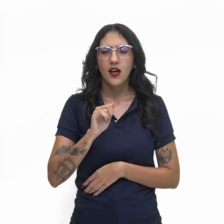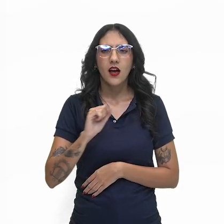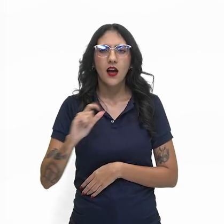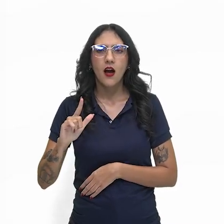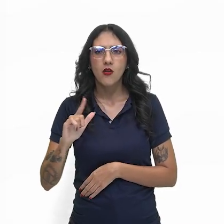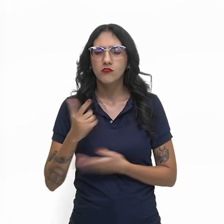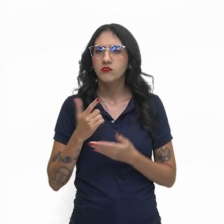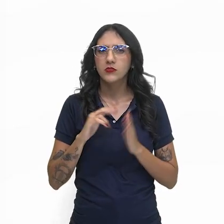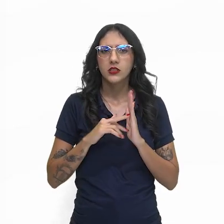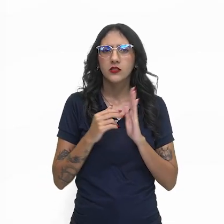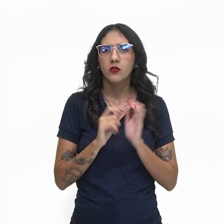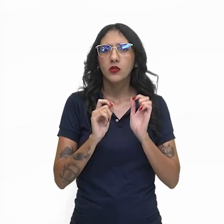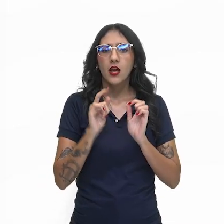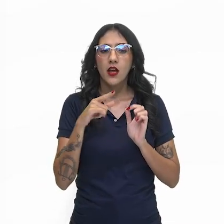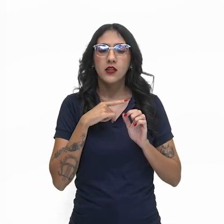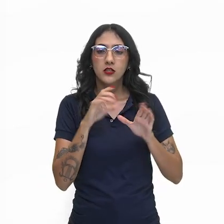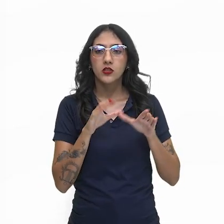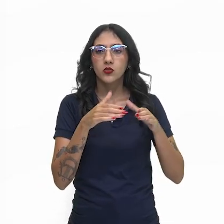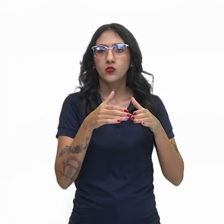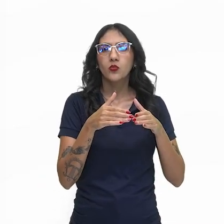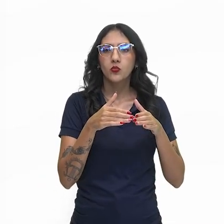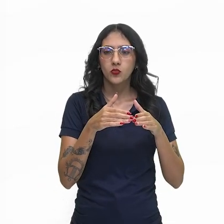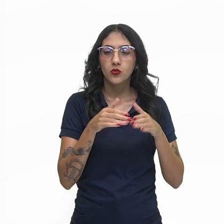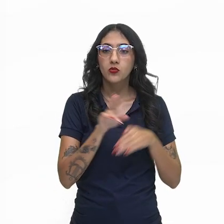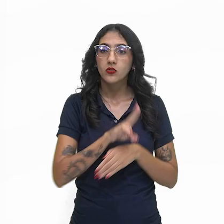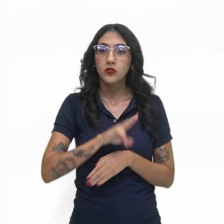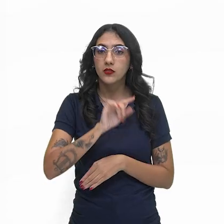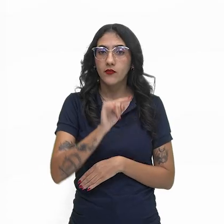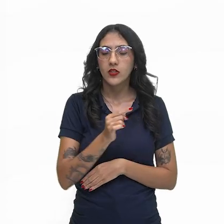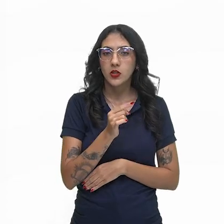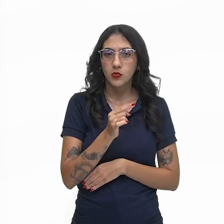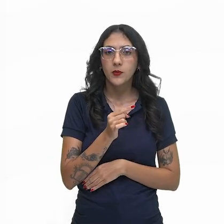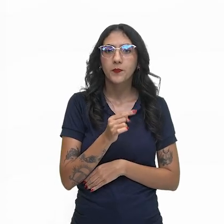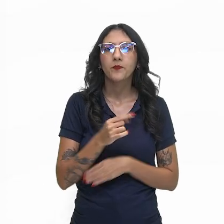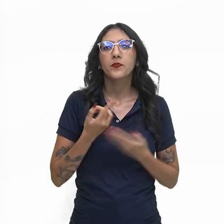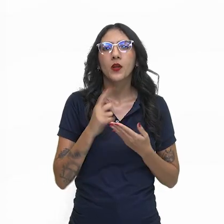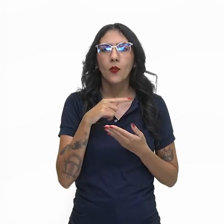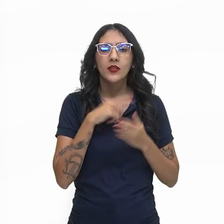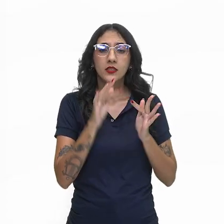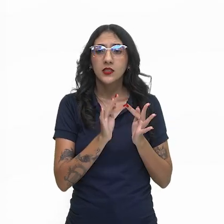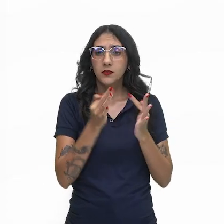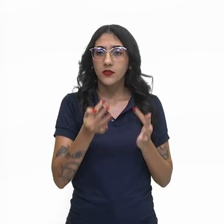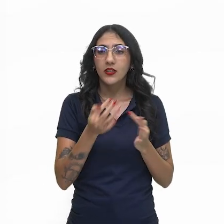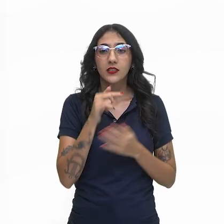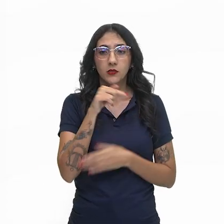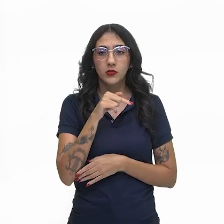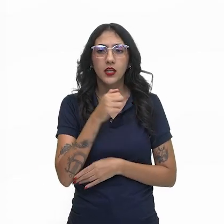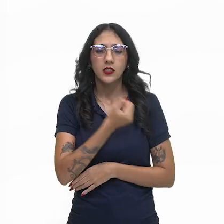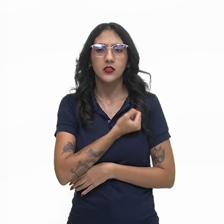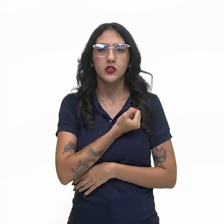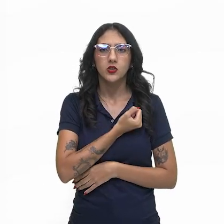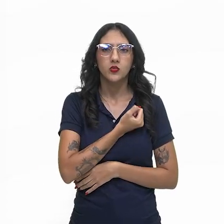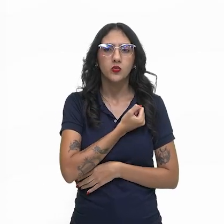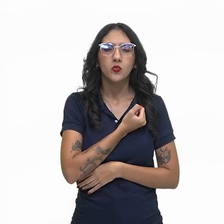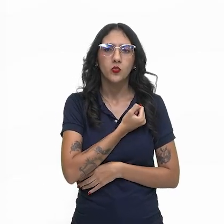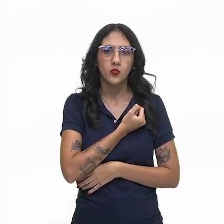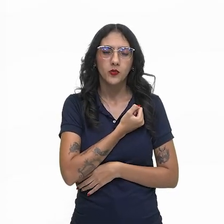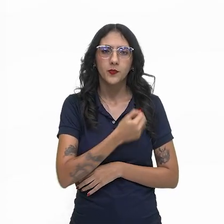está falando aí desse conjunto dos números reais. O arredondamento de um número